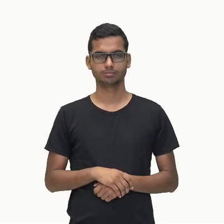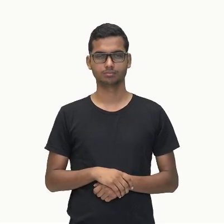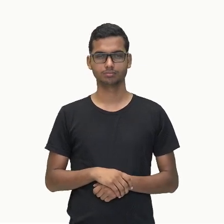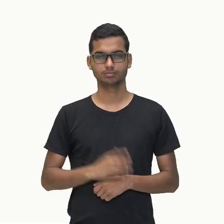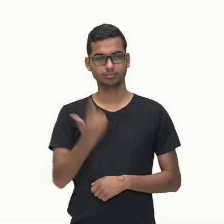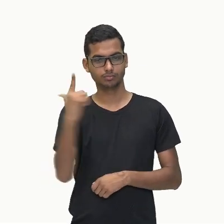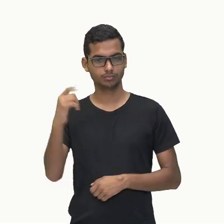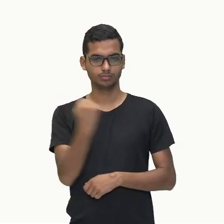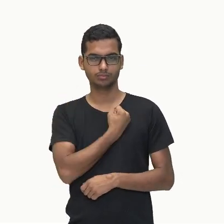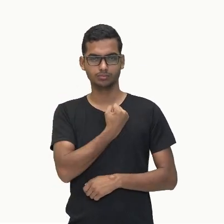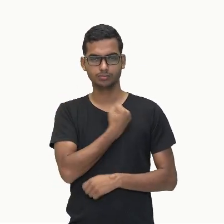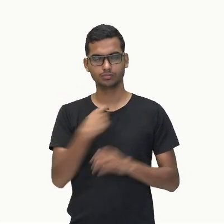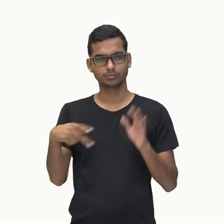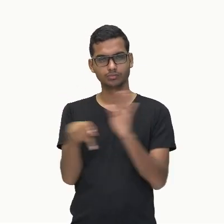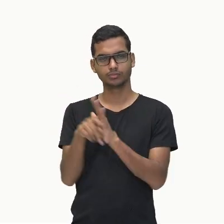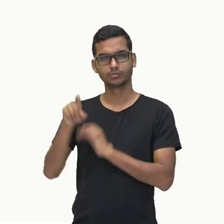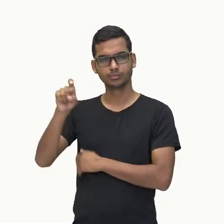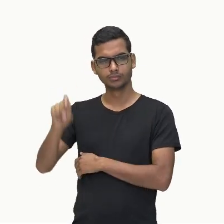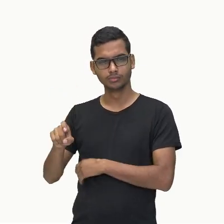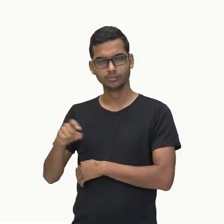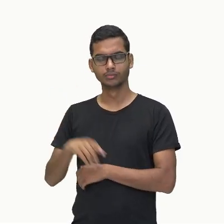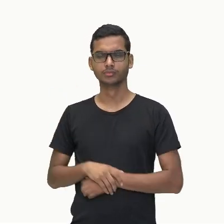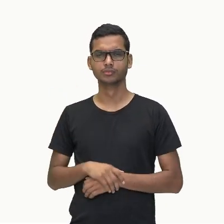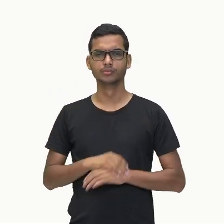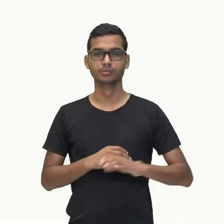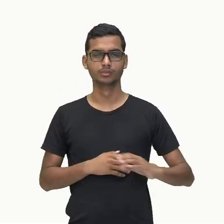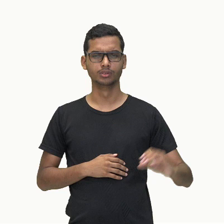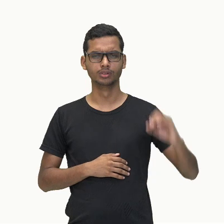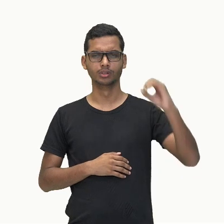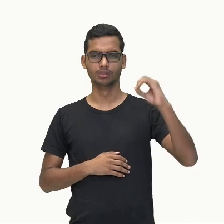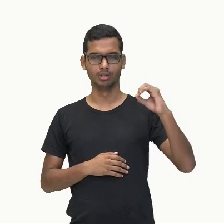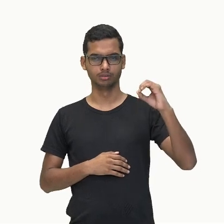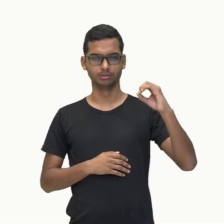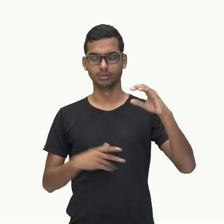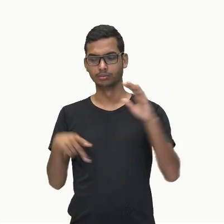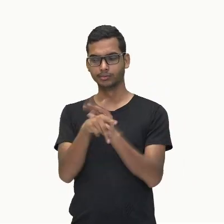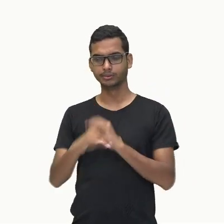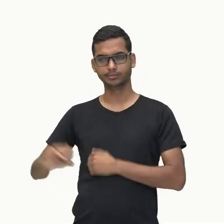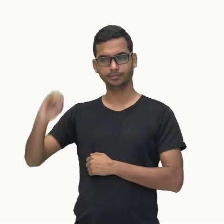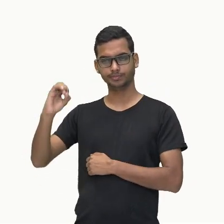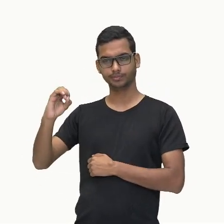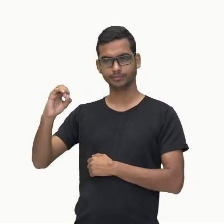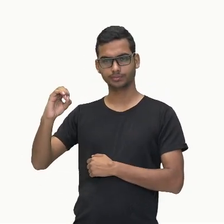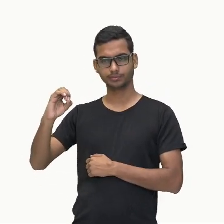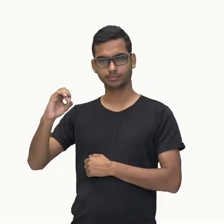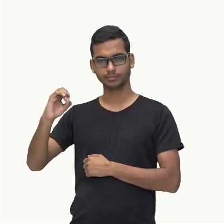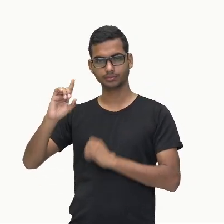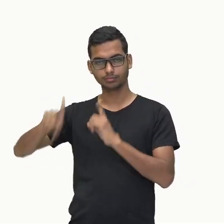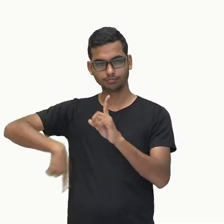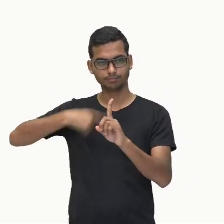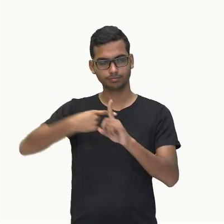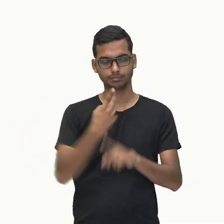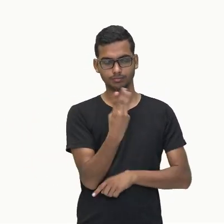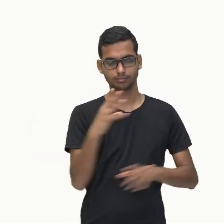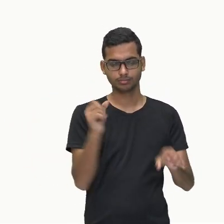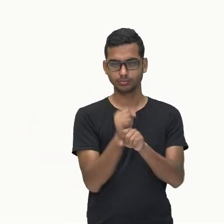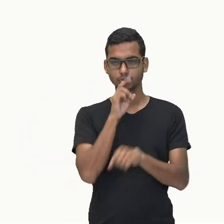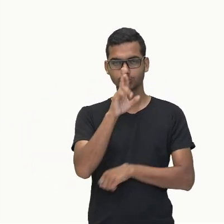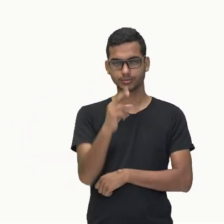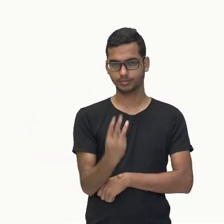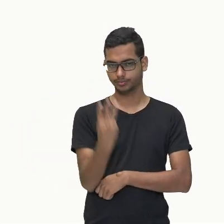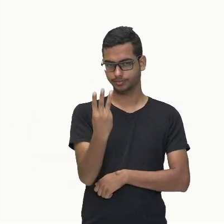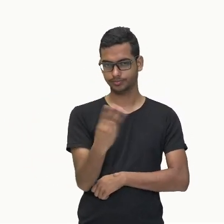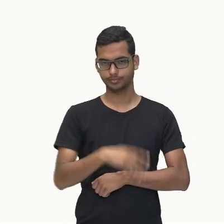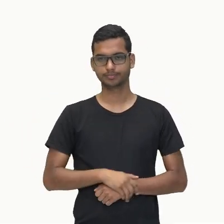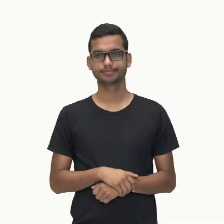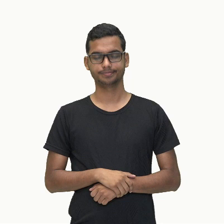Próximo valor de x é o 0. Então, vai ser 0 mais 3, que dá 3. Então, a gente